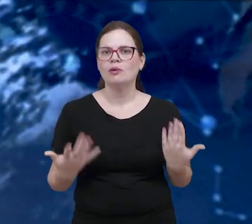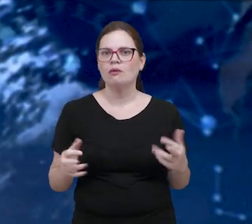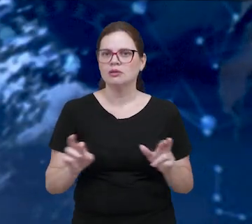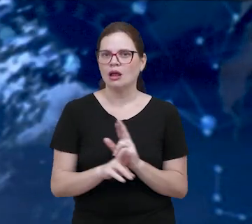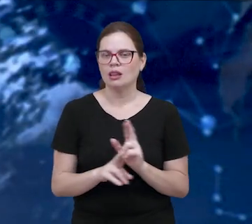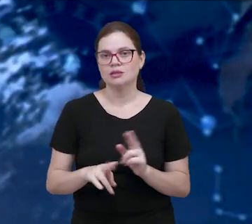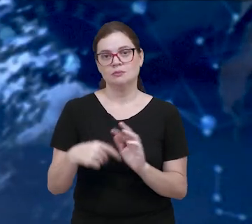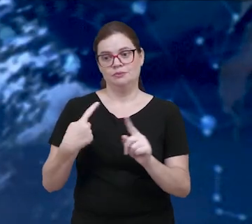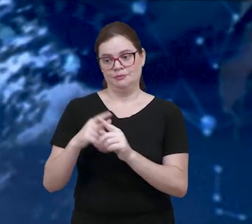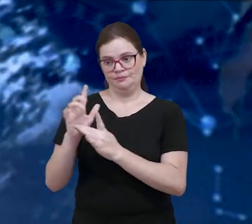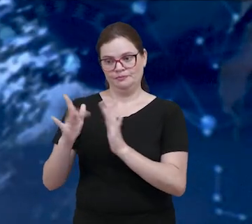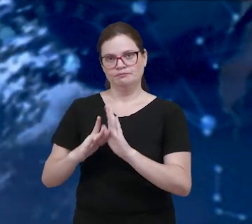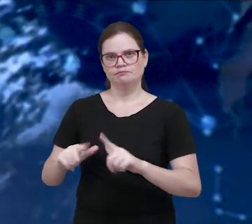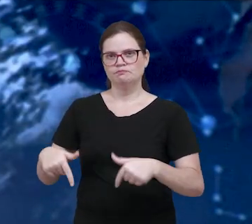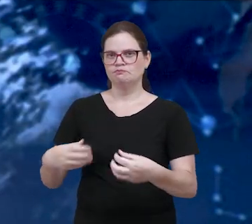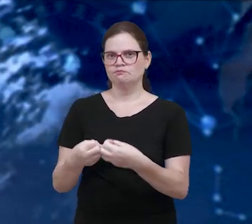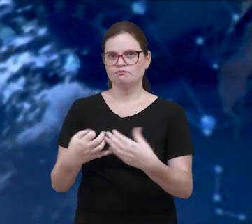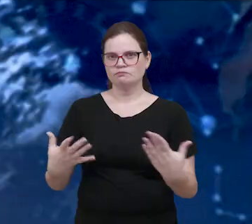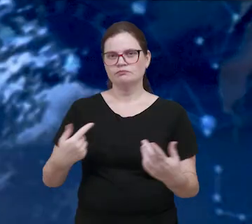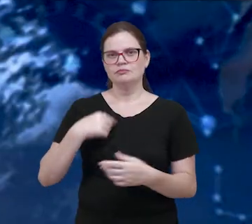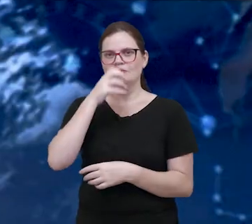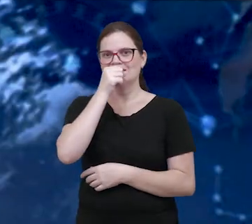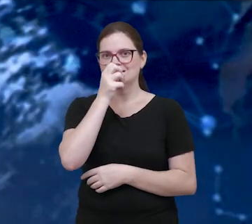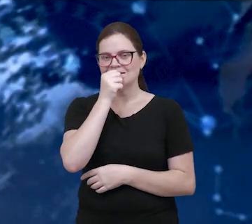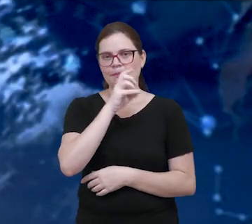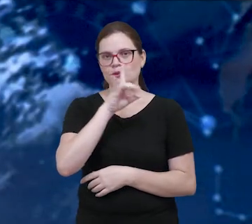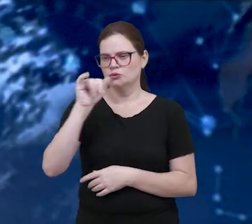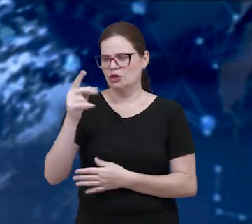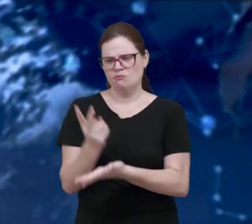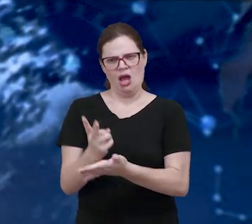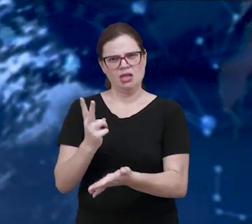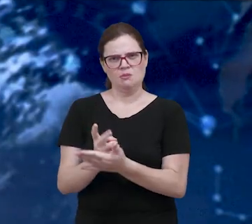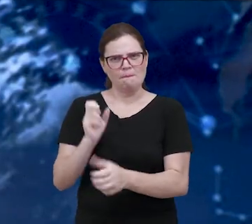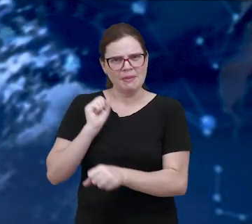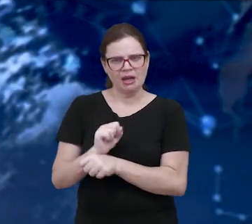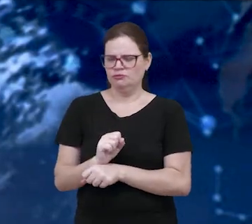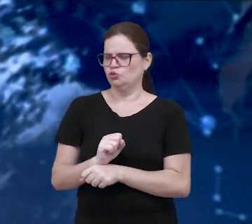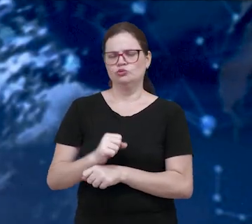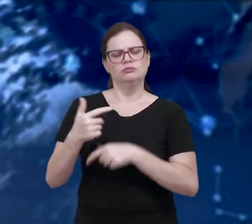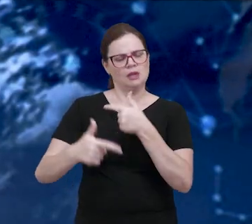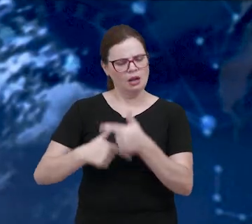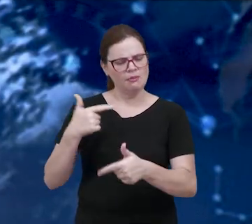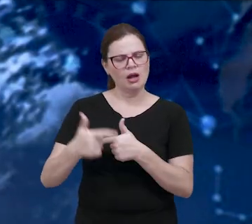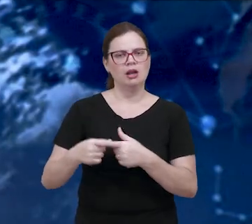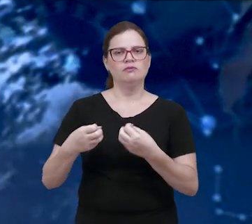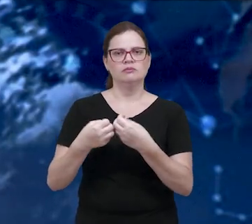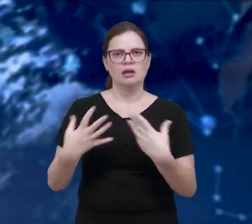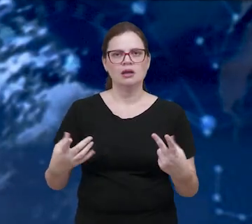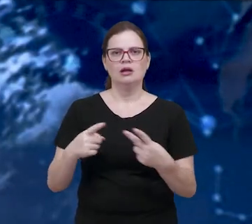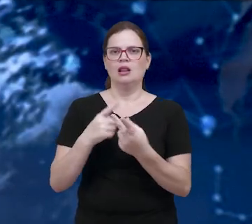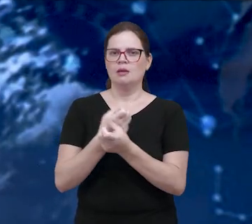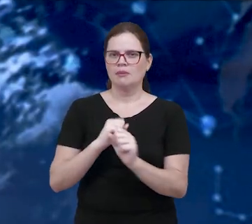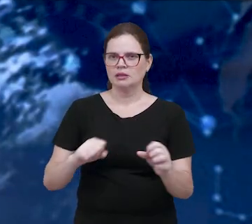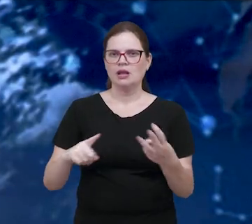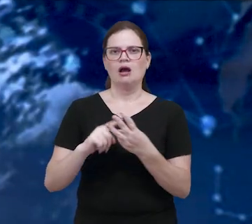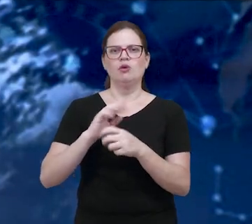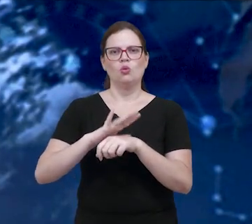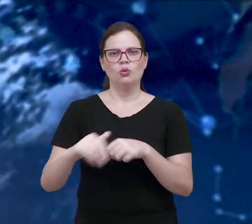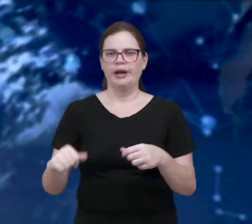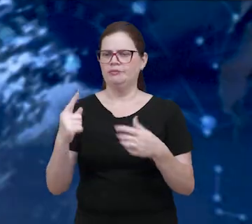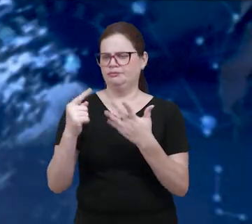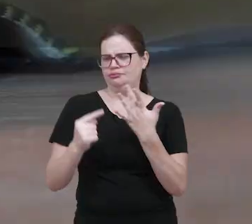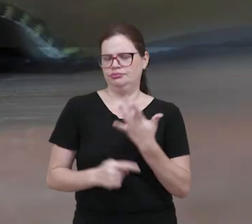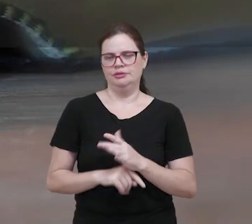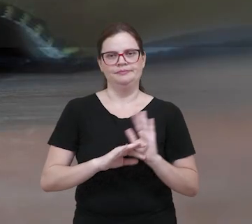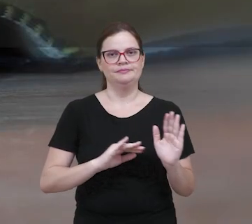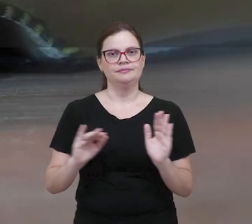sábado, curava, libertava oprimidos e achava que não devia fazer, né? O objetivo desse ensino, que está nesse livro, esse